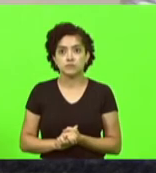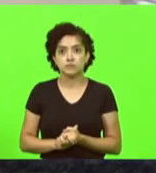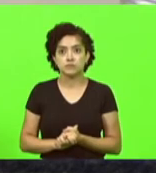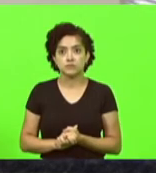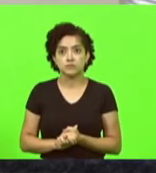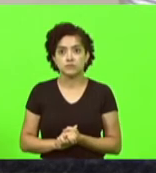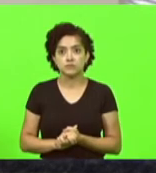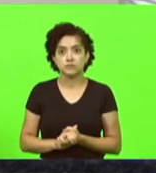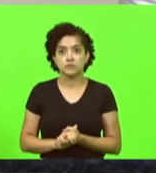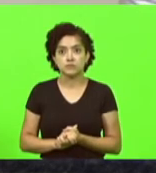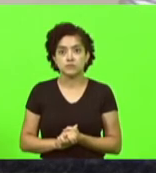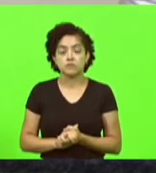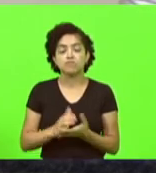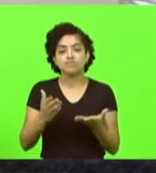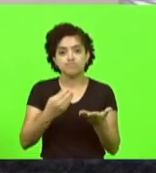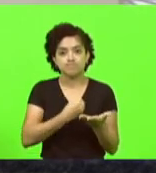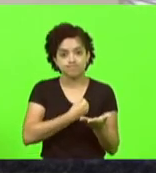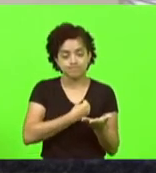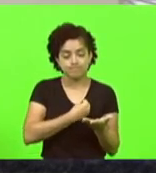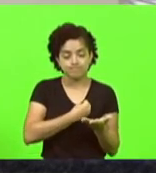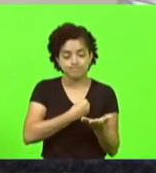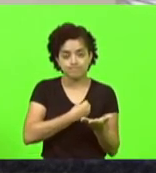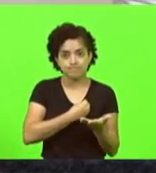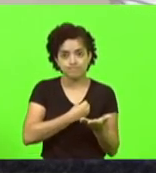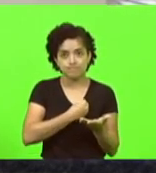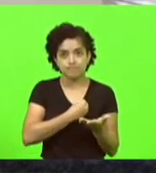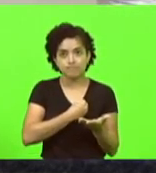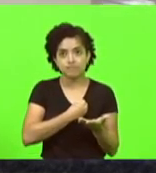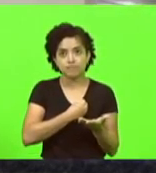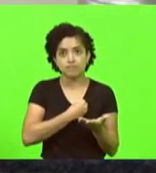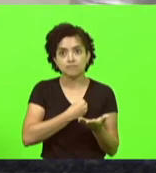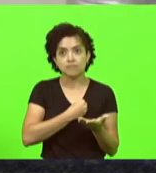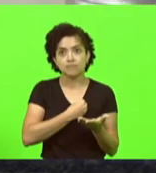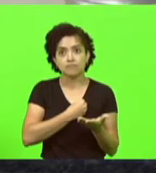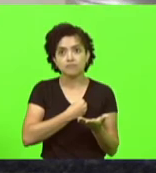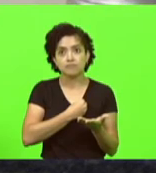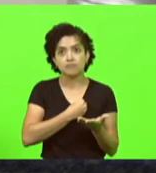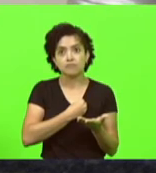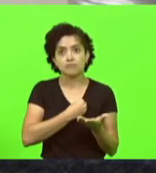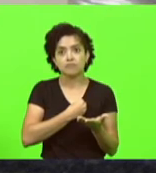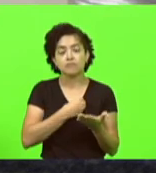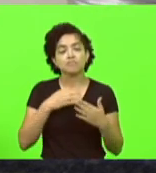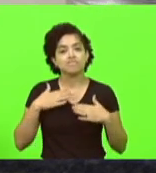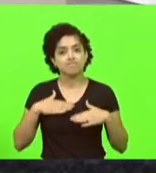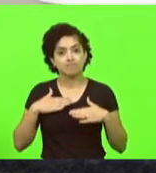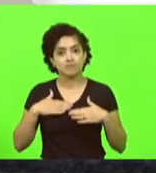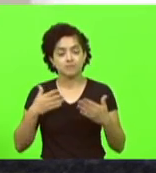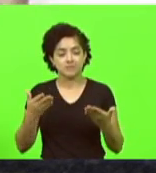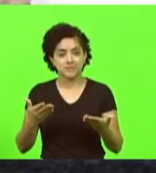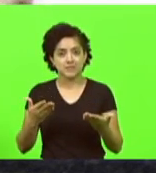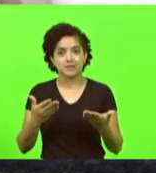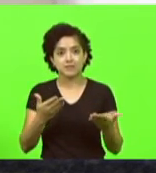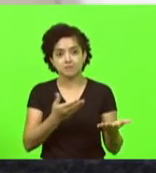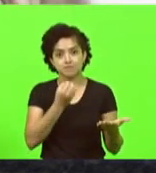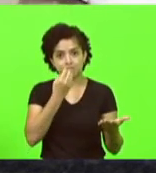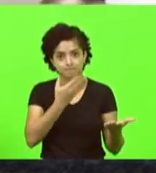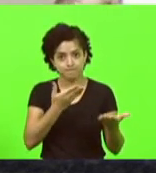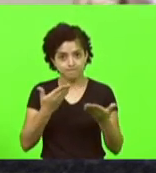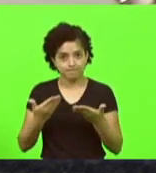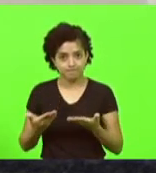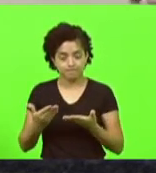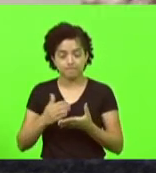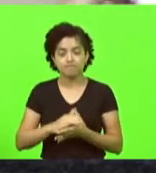Roesler, que possa se sentir à vontade aqui na nossa casa,